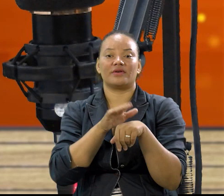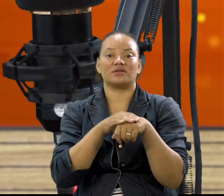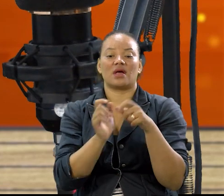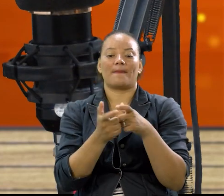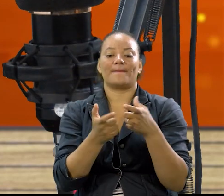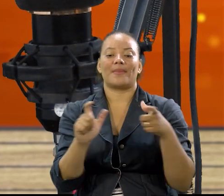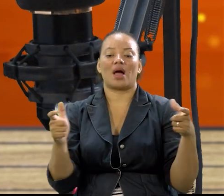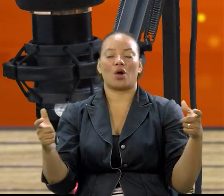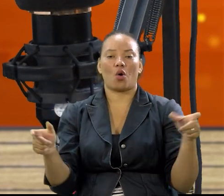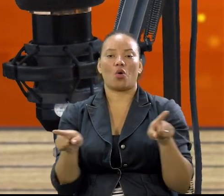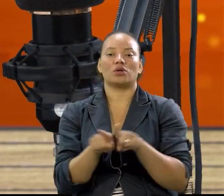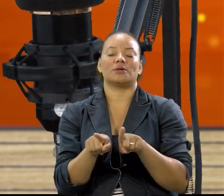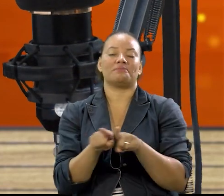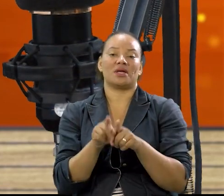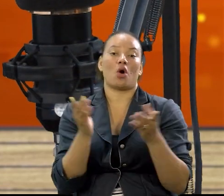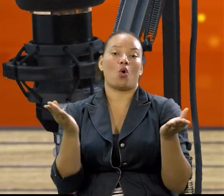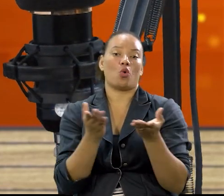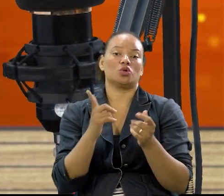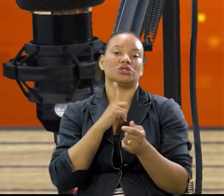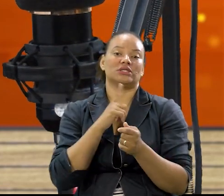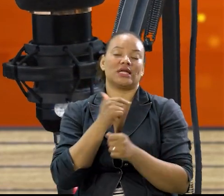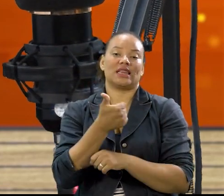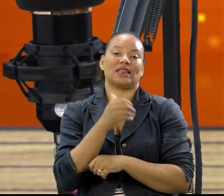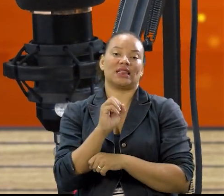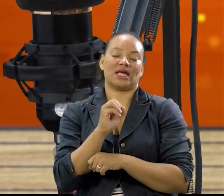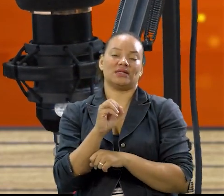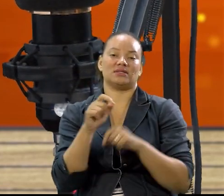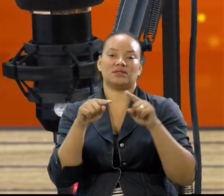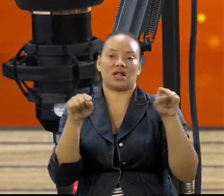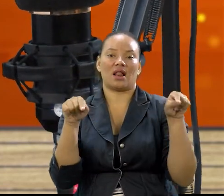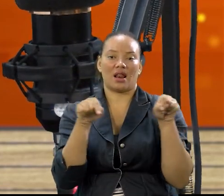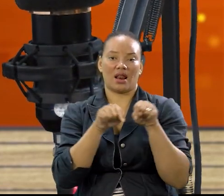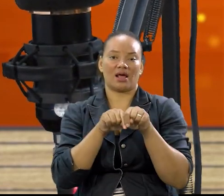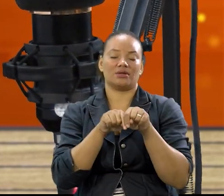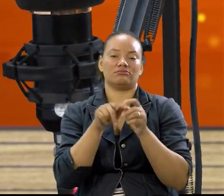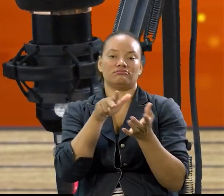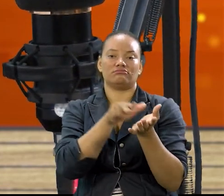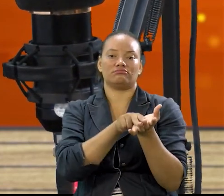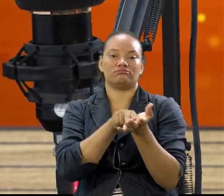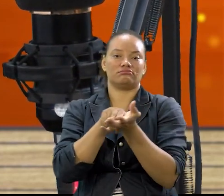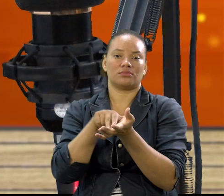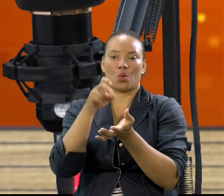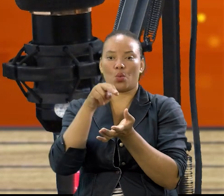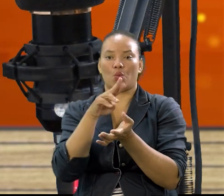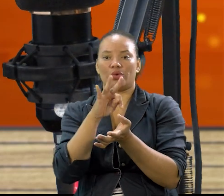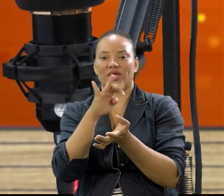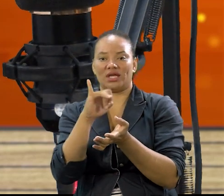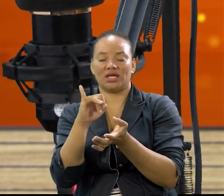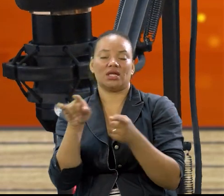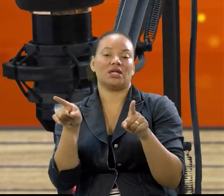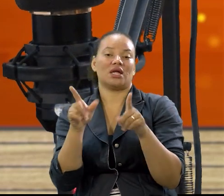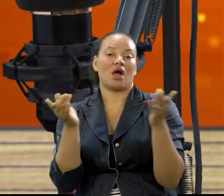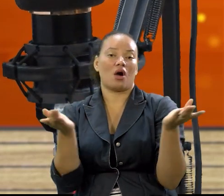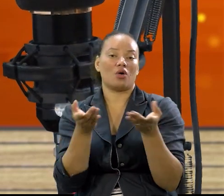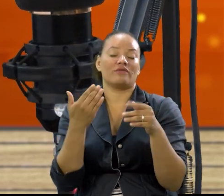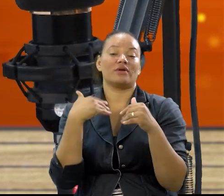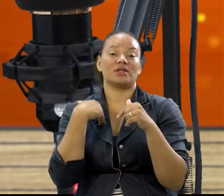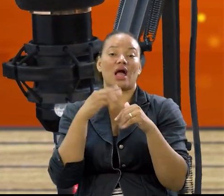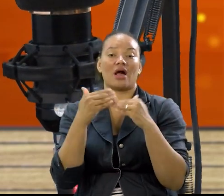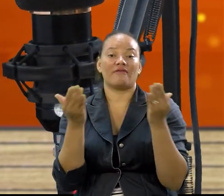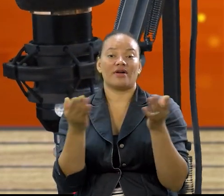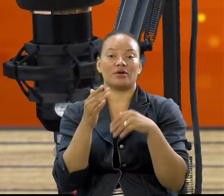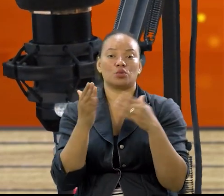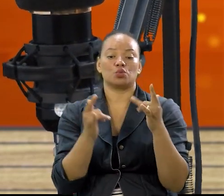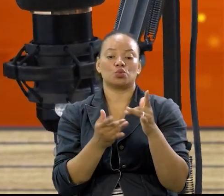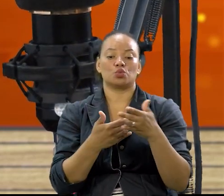ampliados nós temos hoje 10 leitos de UTI eles passarão a ser 25 leites né hoje nós temos 121